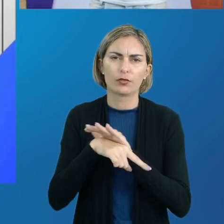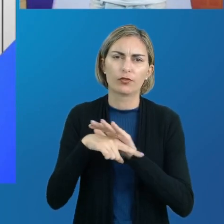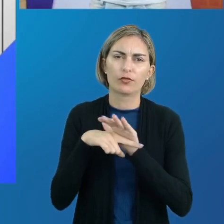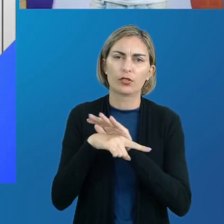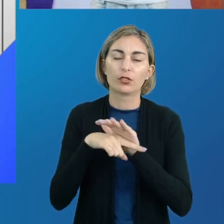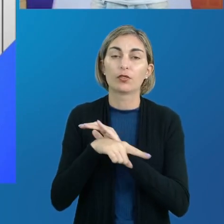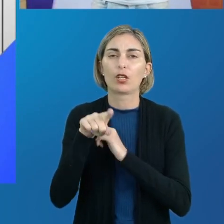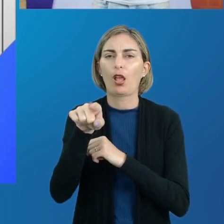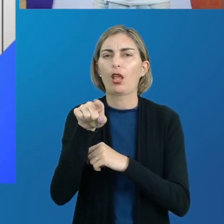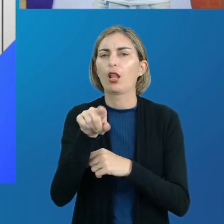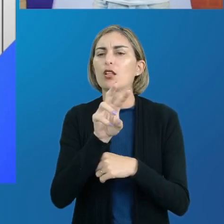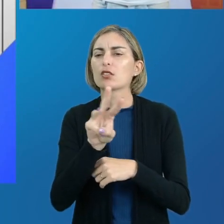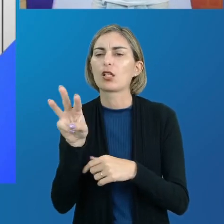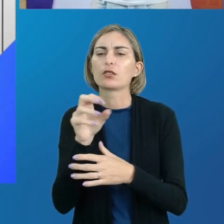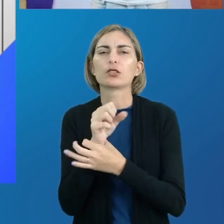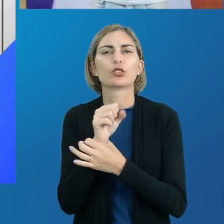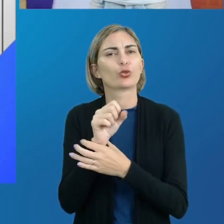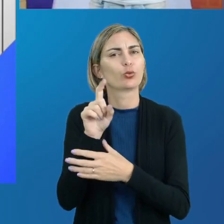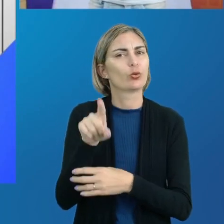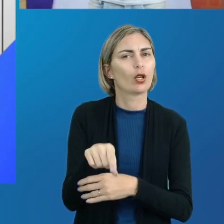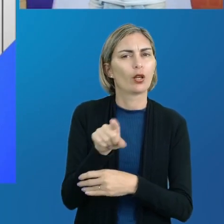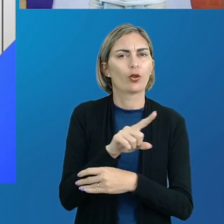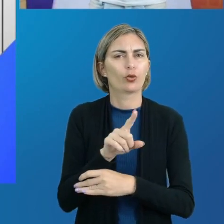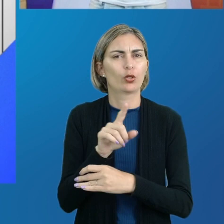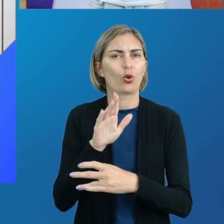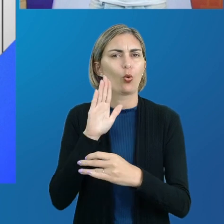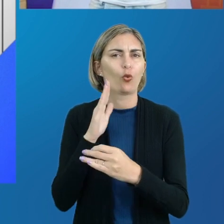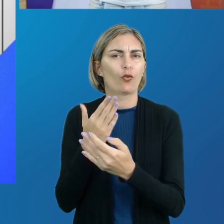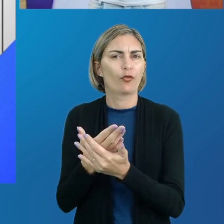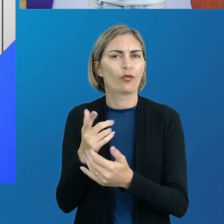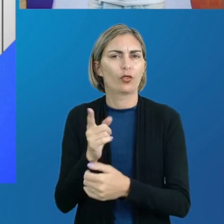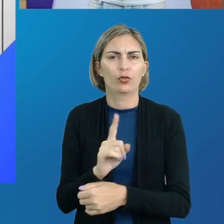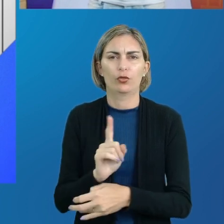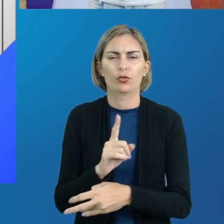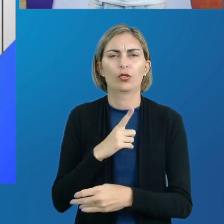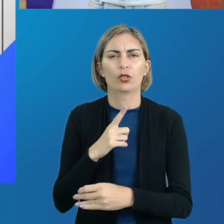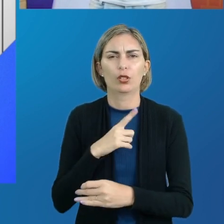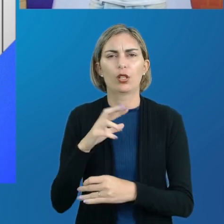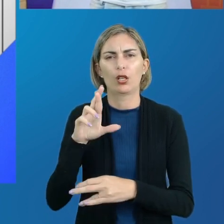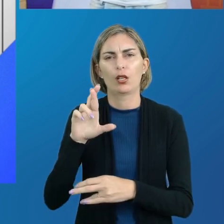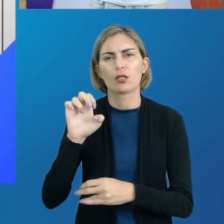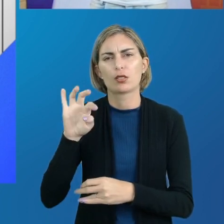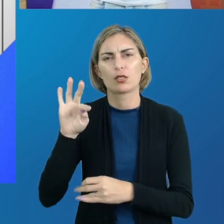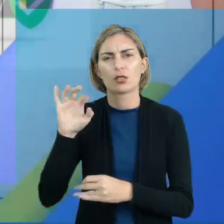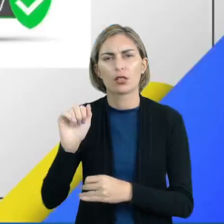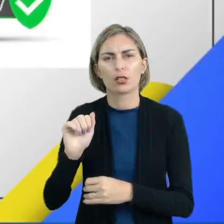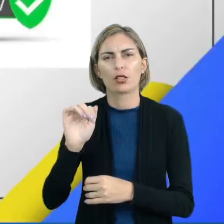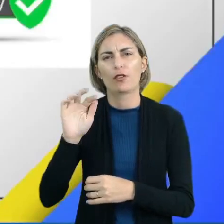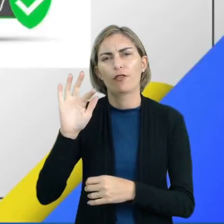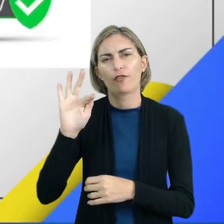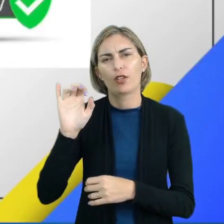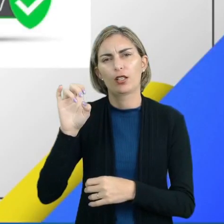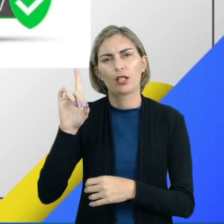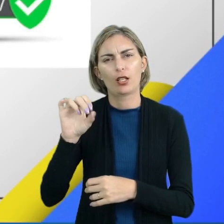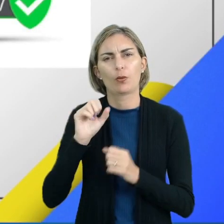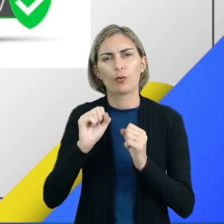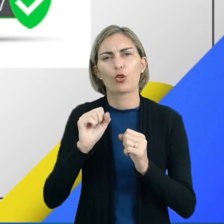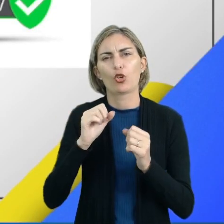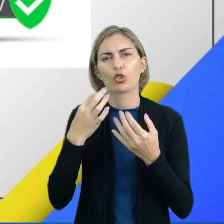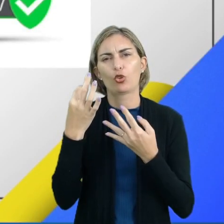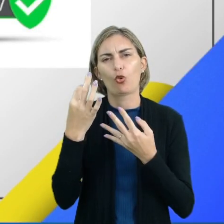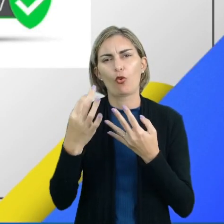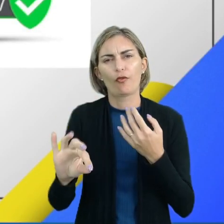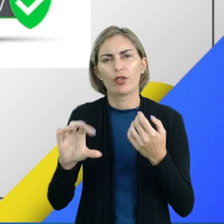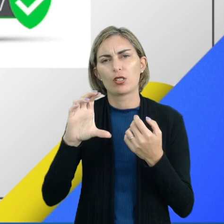do site, né? Porque existe um site que o site é confiável. Então, pela Receita Federal, você pode conferir o CNPJ da empresa. Pelo site